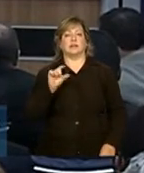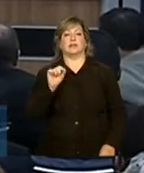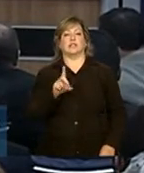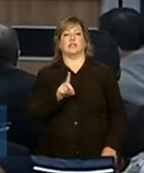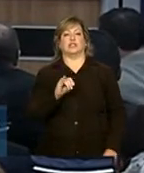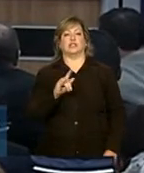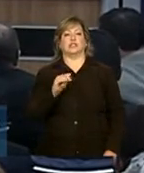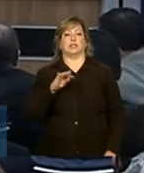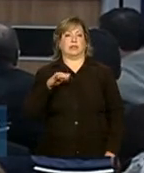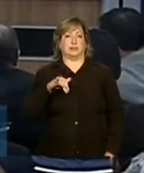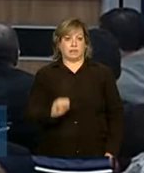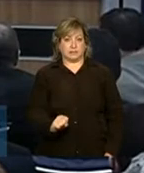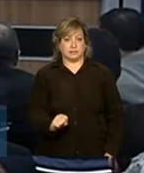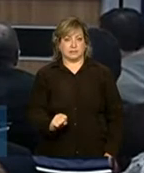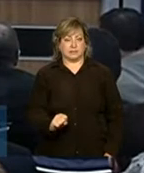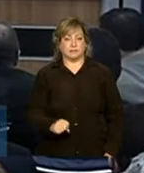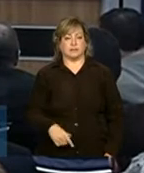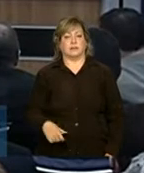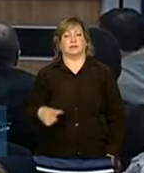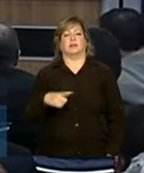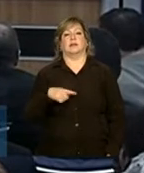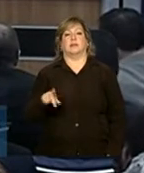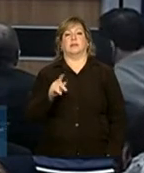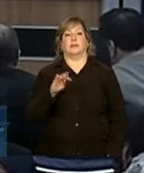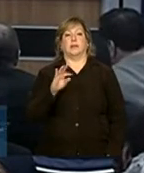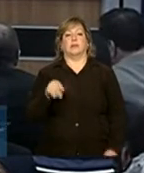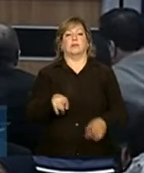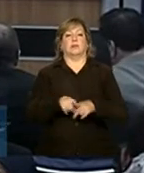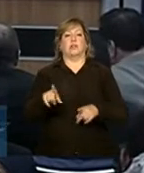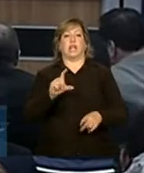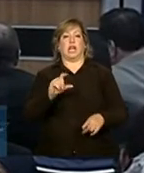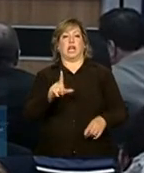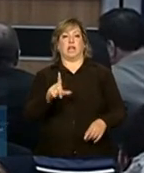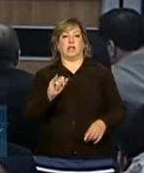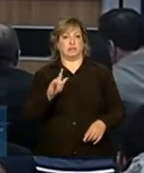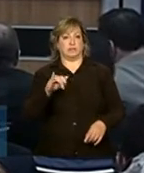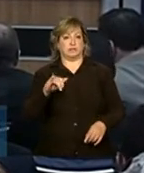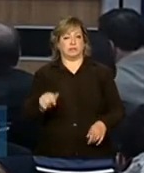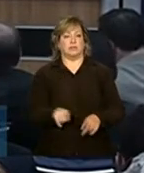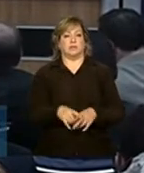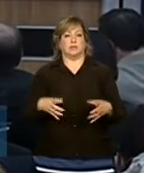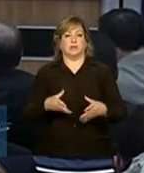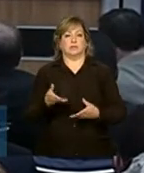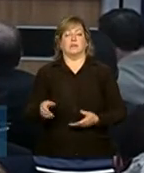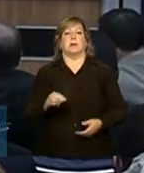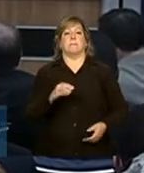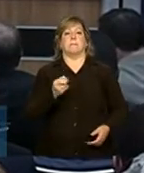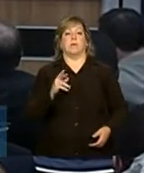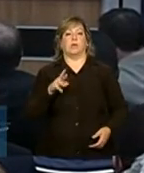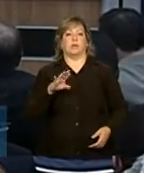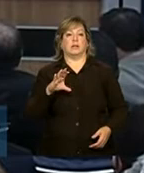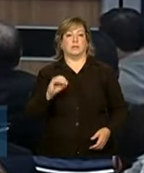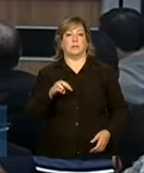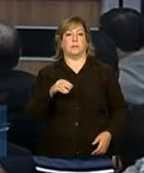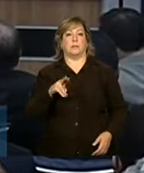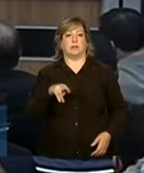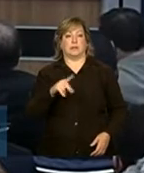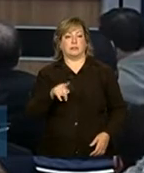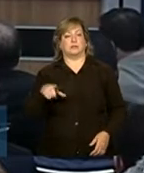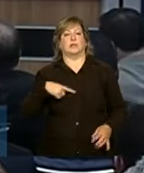a Lygia pupatto Secretaria de inclusão digital aqui do ministério das Comunicações o Maurício Muniz